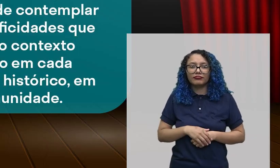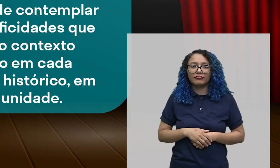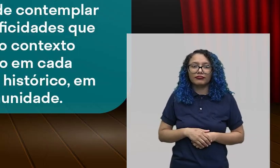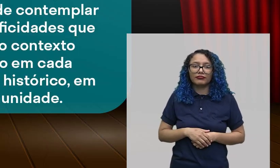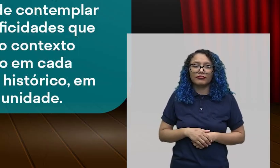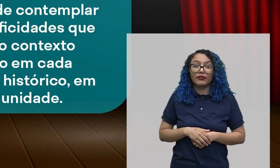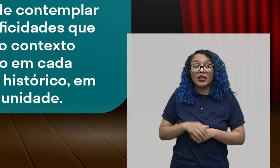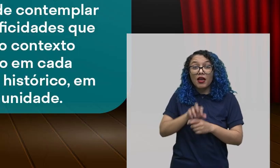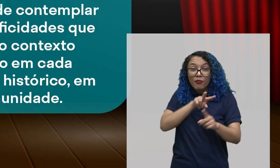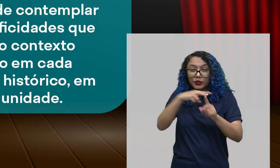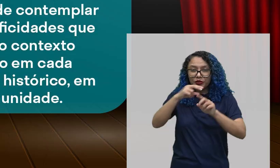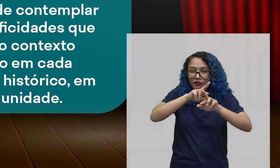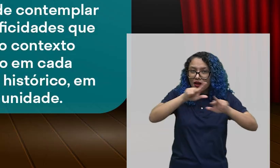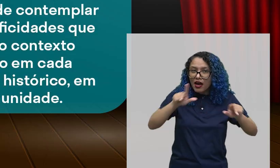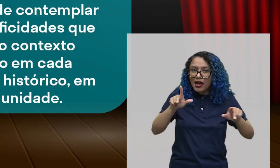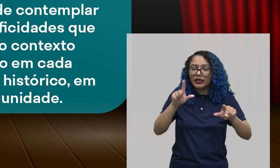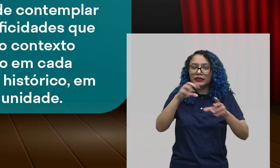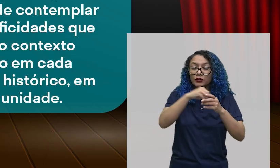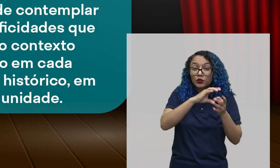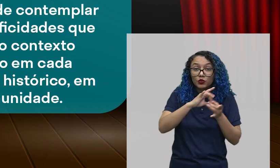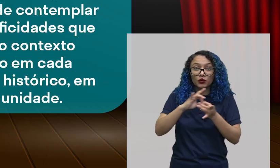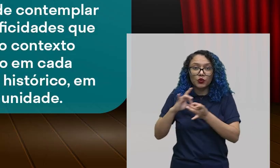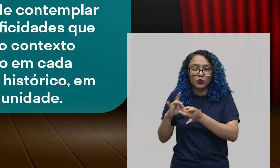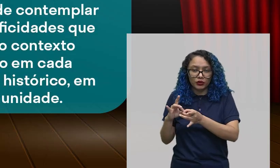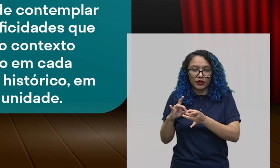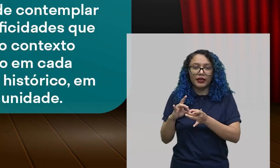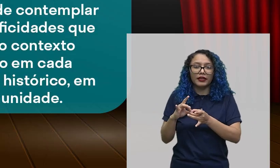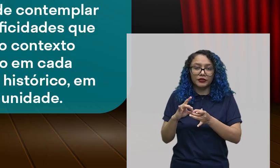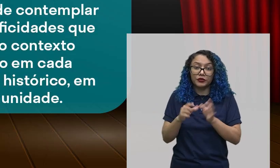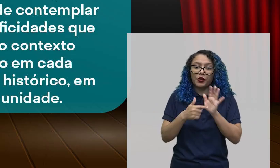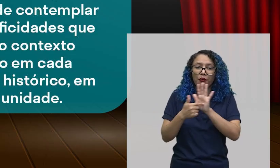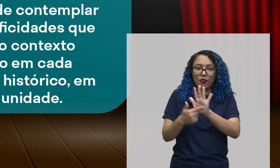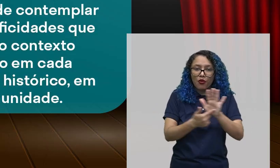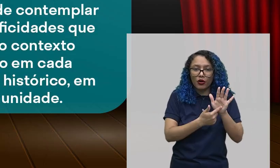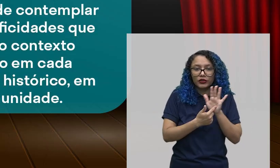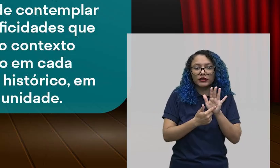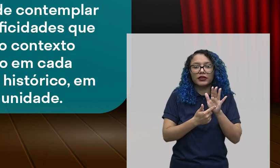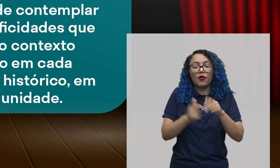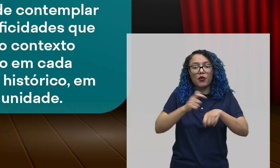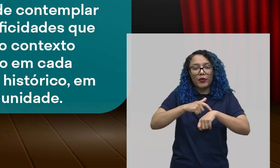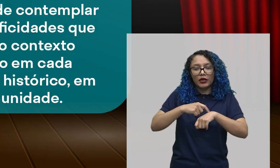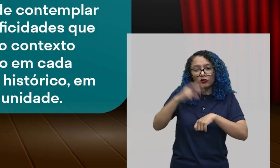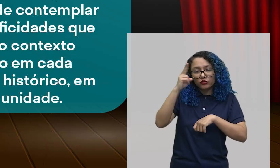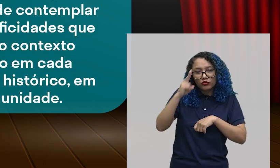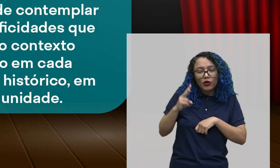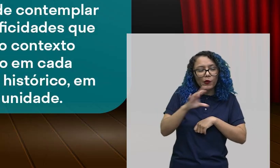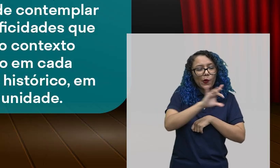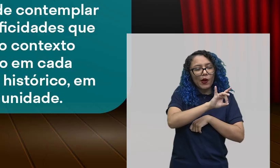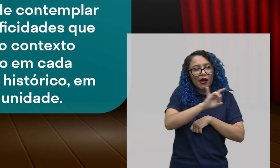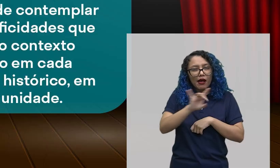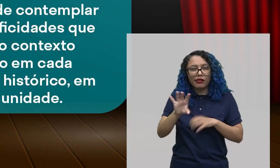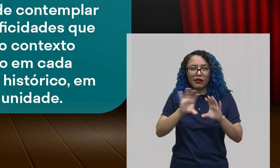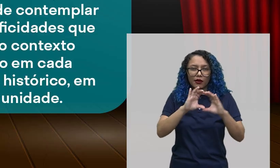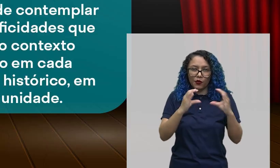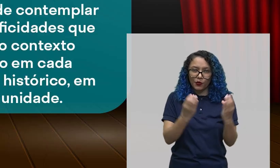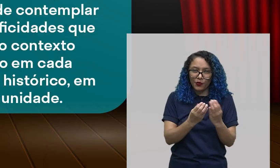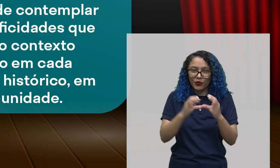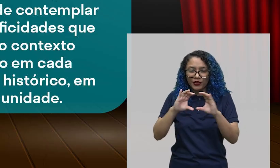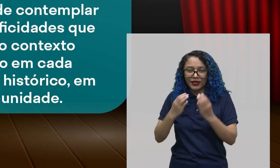um olhar dentro de contextos diferentes e que traz para a gente os momentos históricos de cada